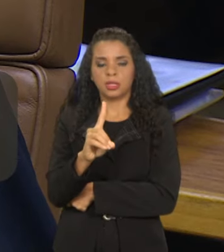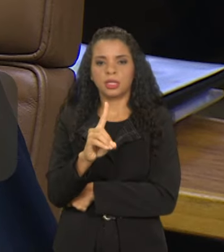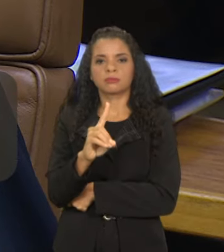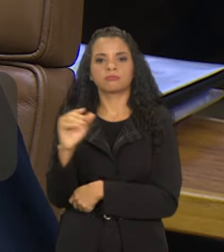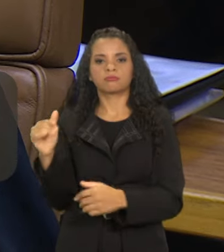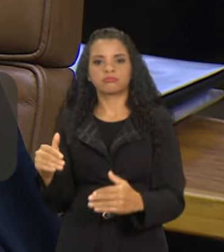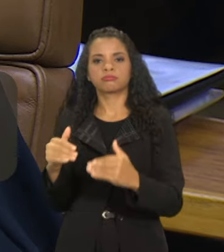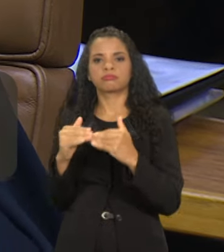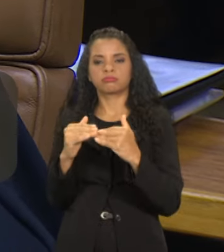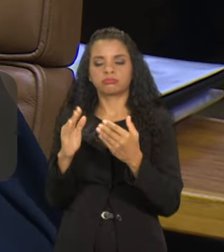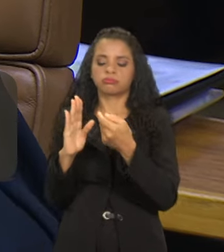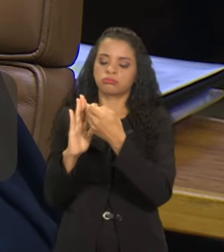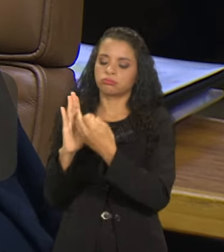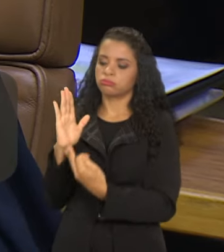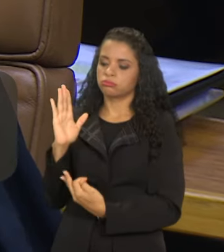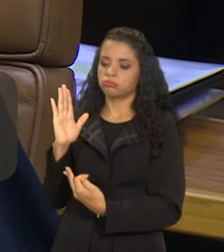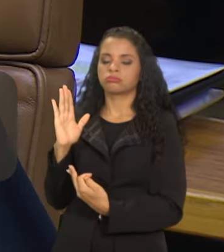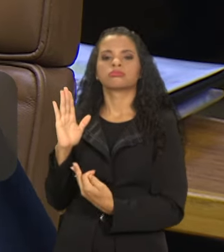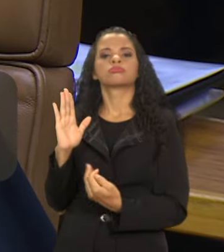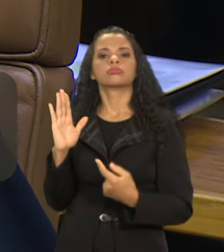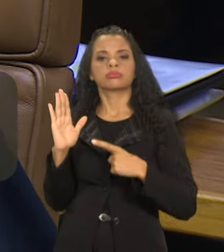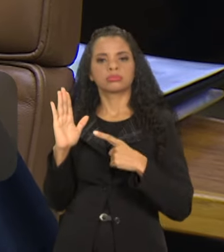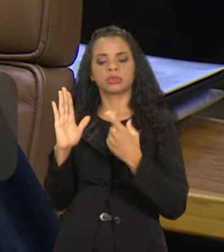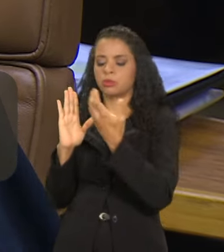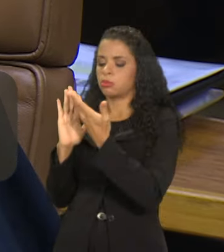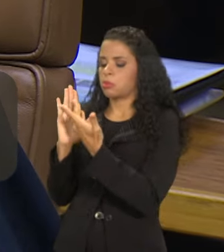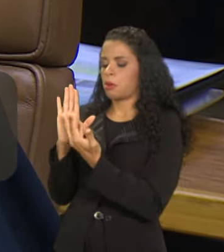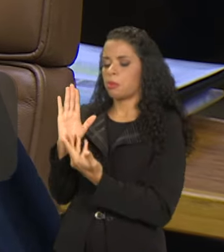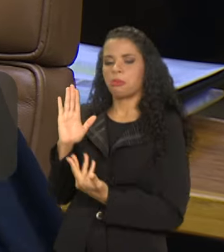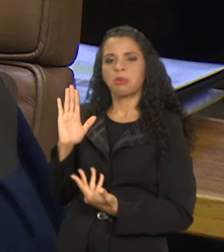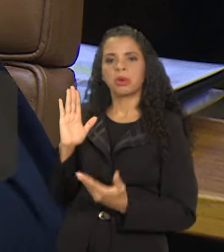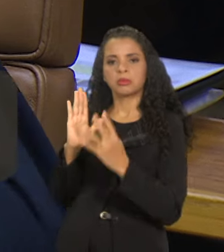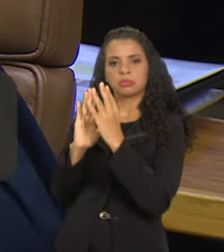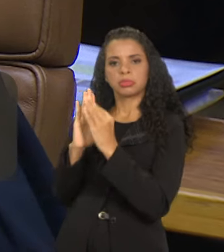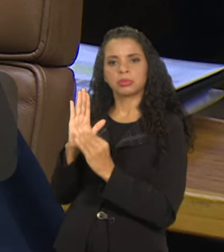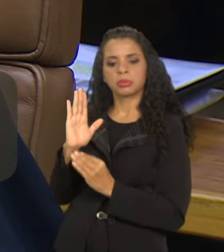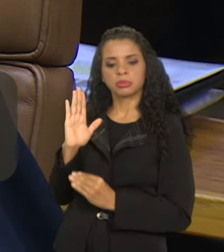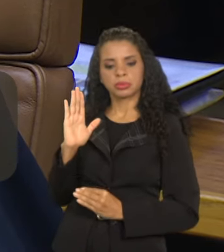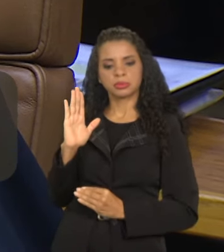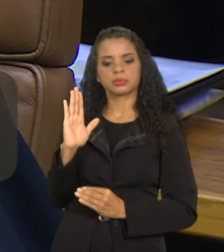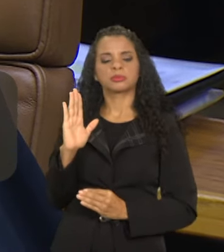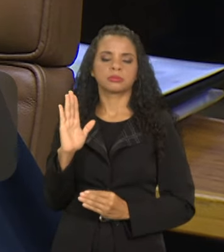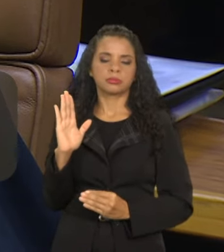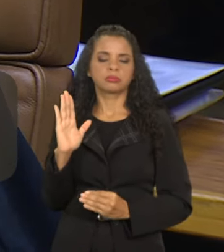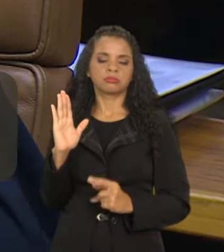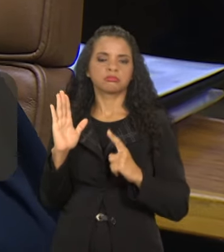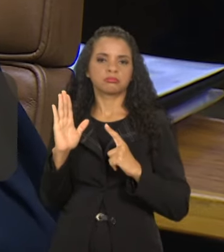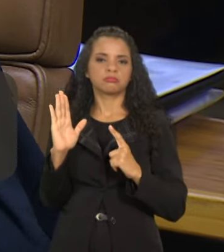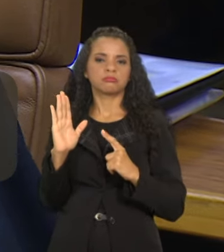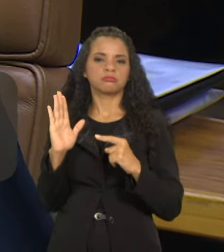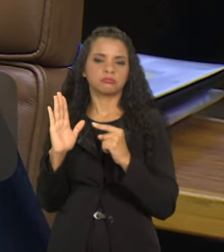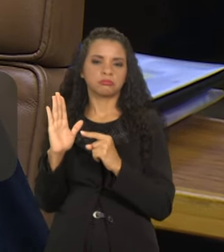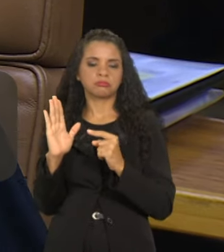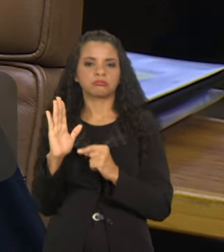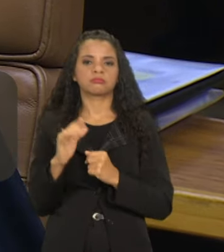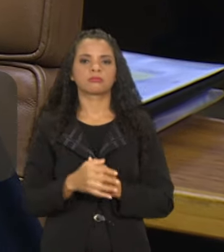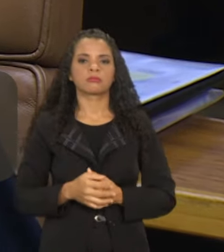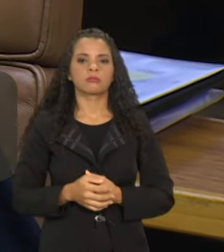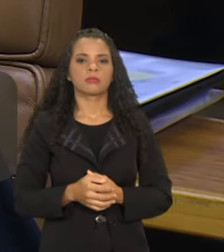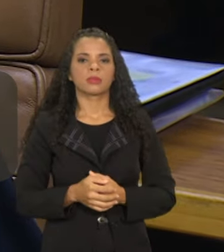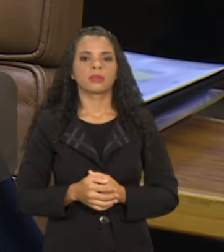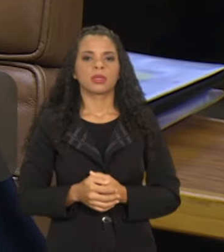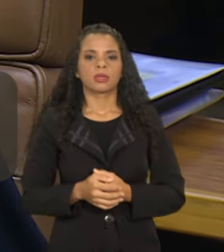E aí eu redijo todo, trago todo o memorando do Exército norte-americano que consta do seu site.